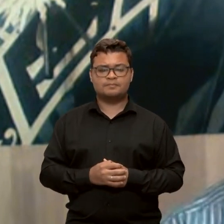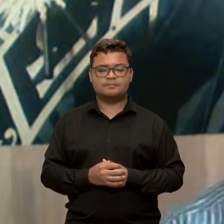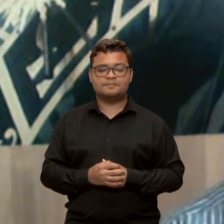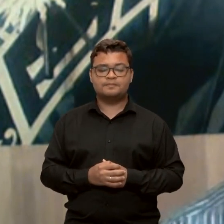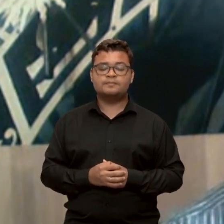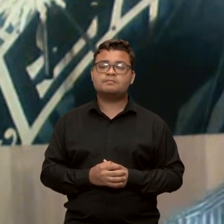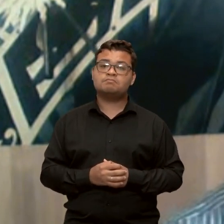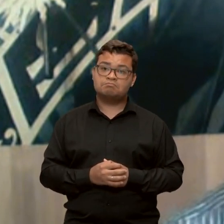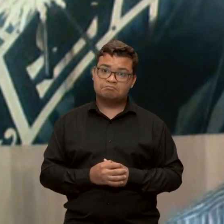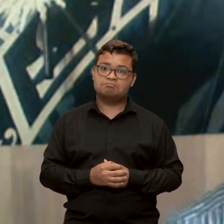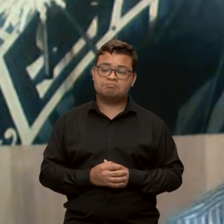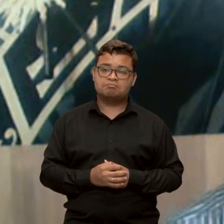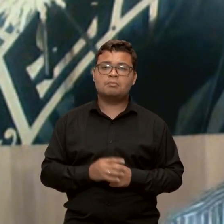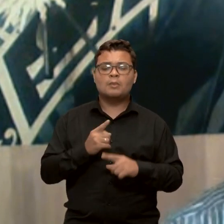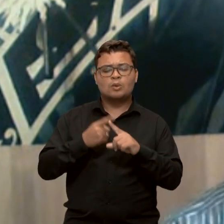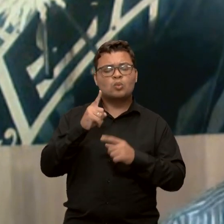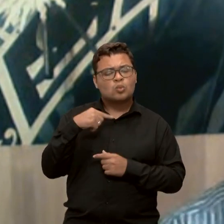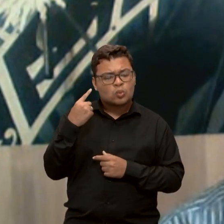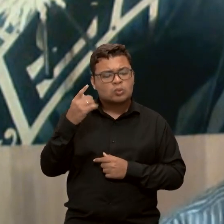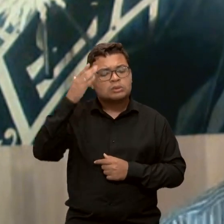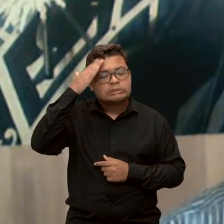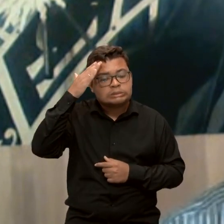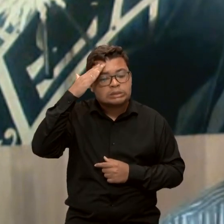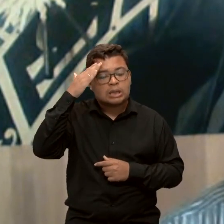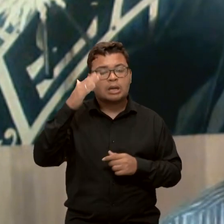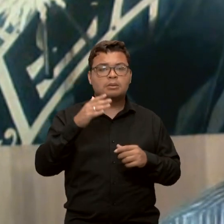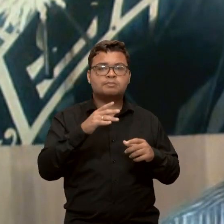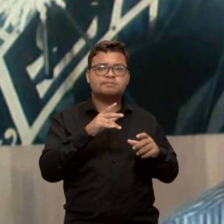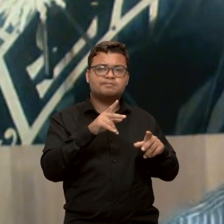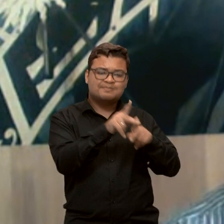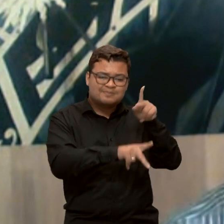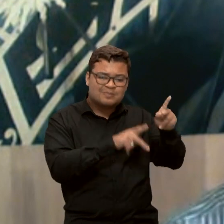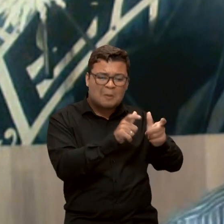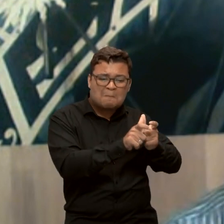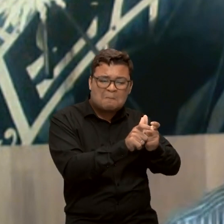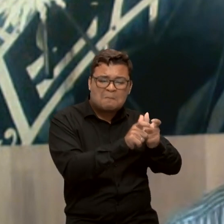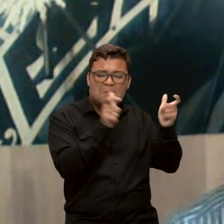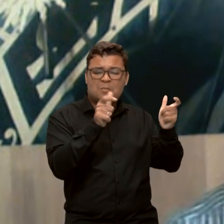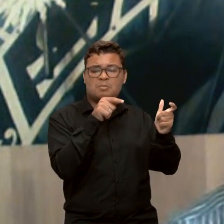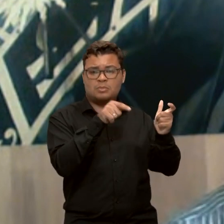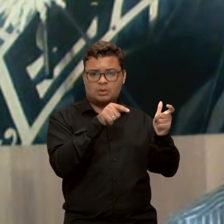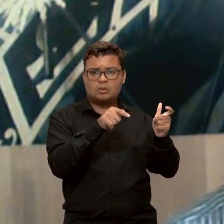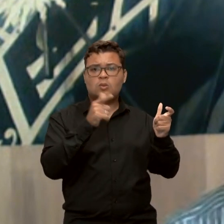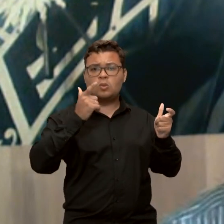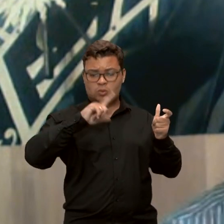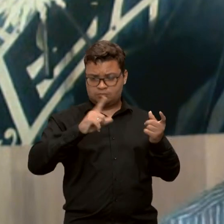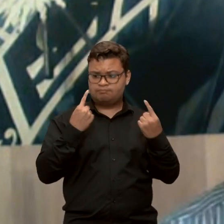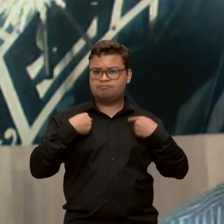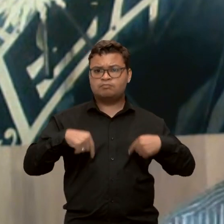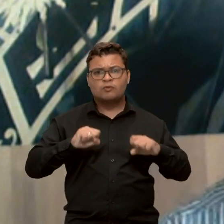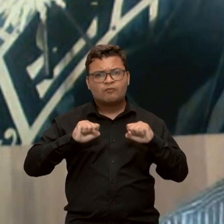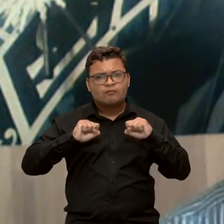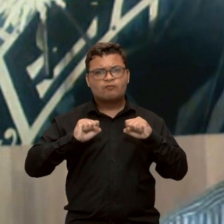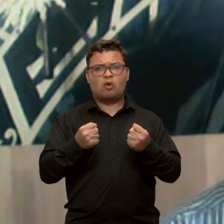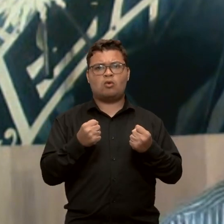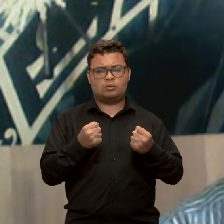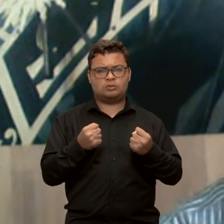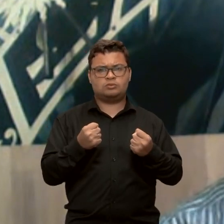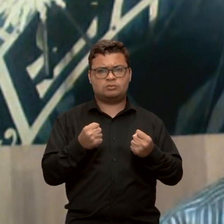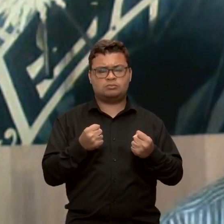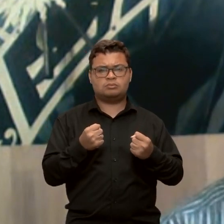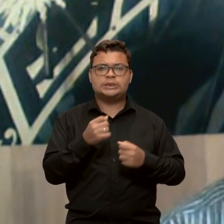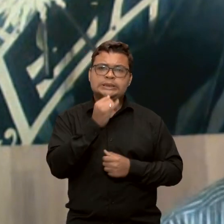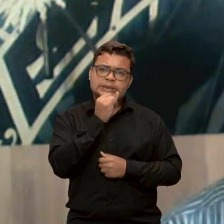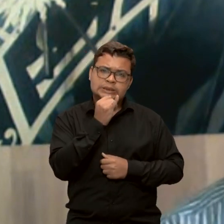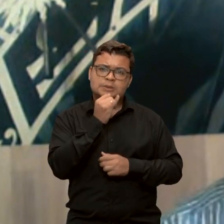2. E em 2022, dengue 1 volta a ser o sorotipo predominante para a gente. Essa é uma pergunta